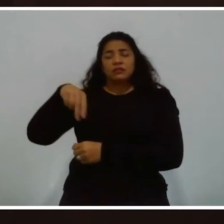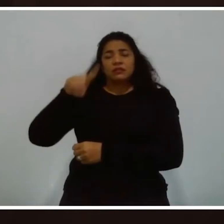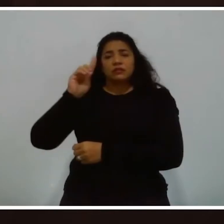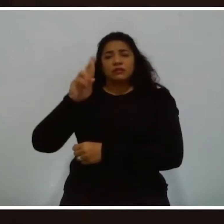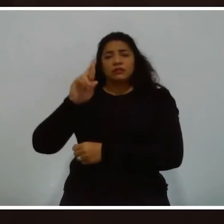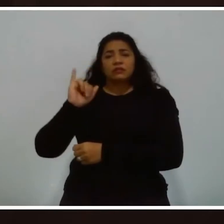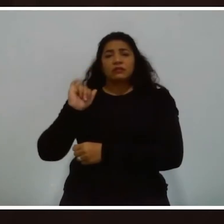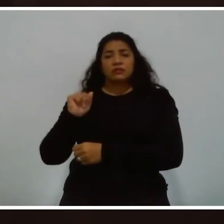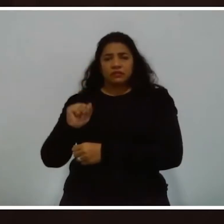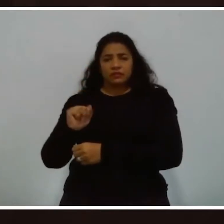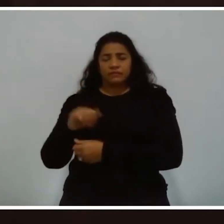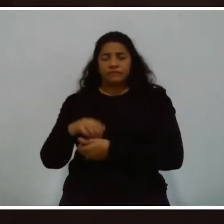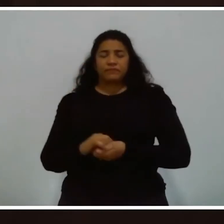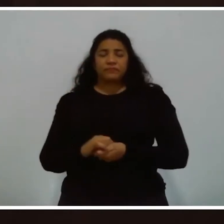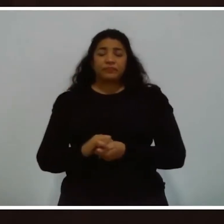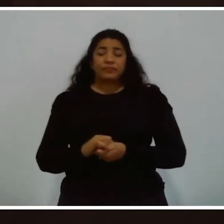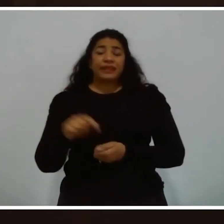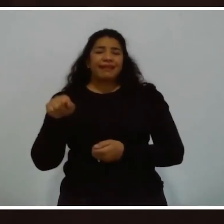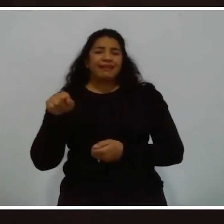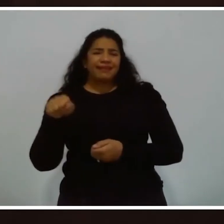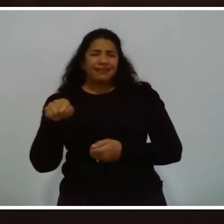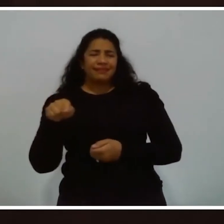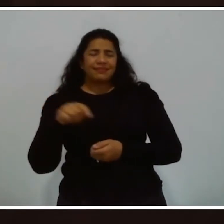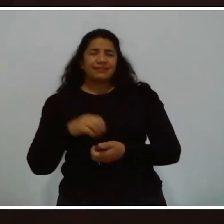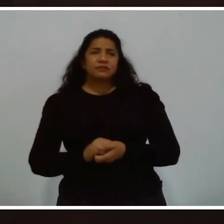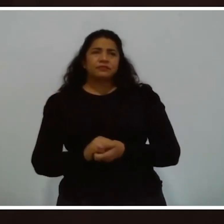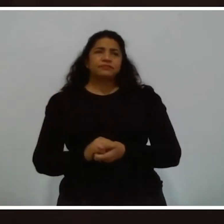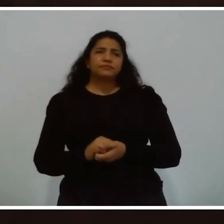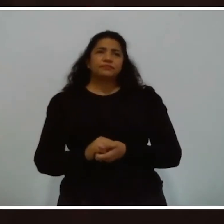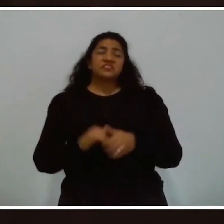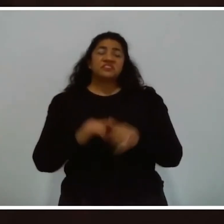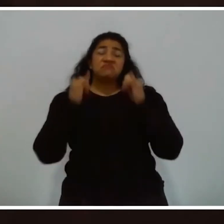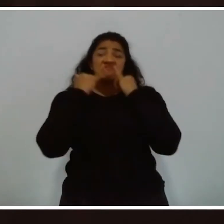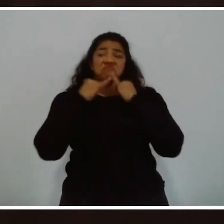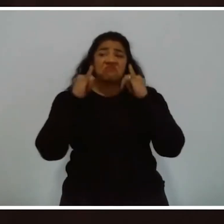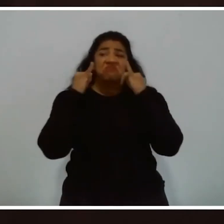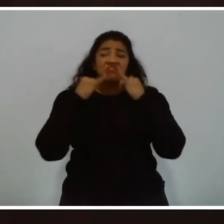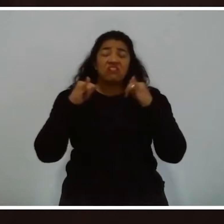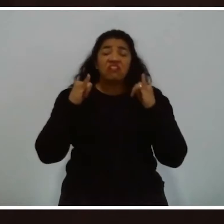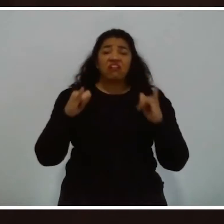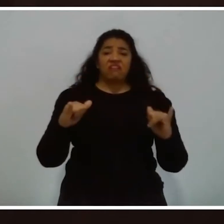Alexandria, então ele afirmava ser Cristo